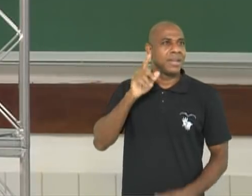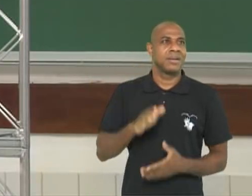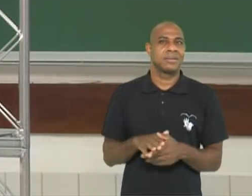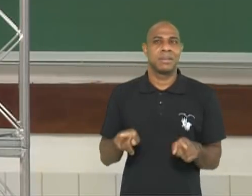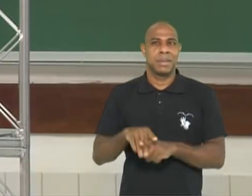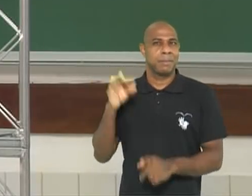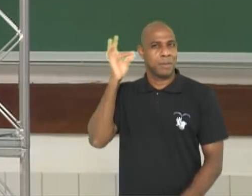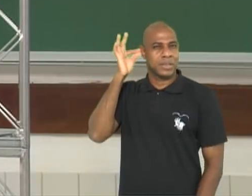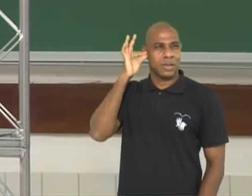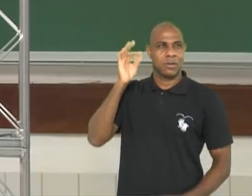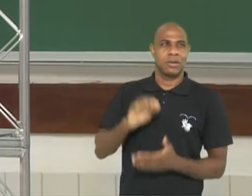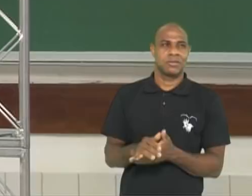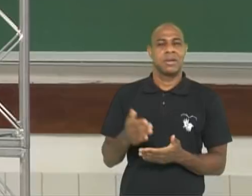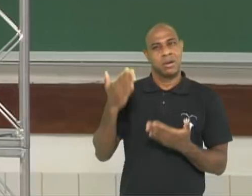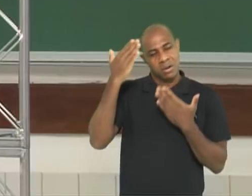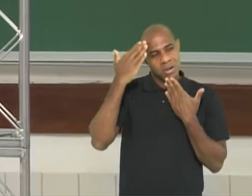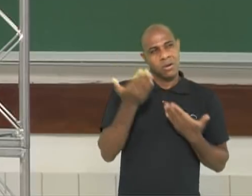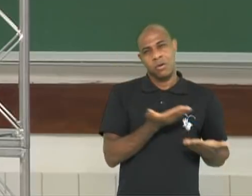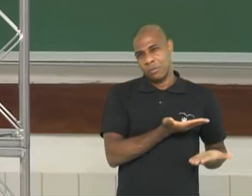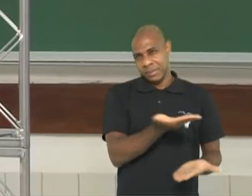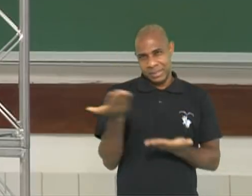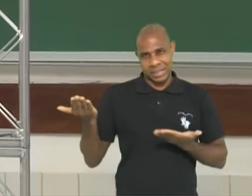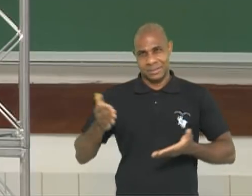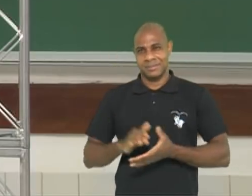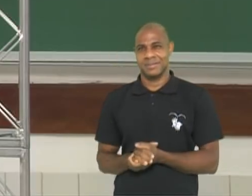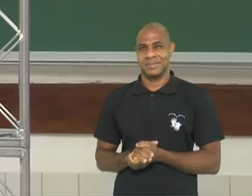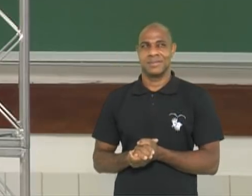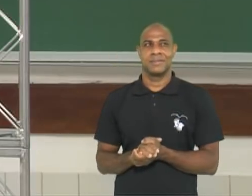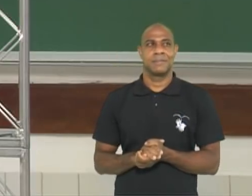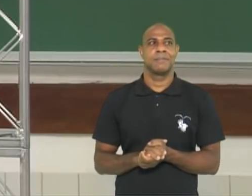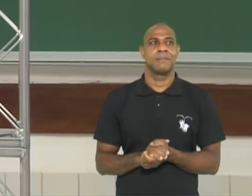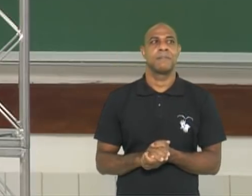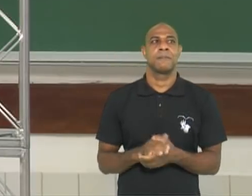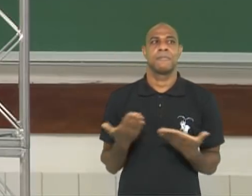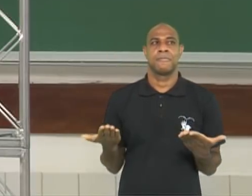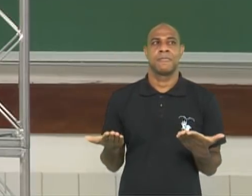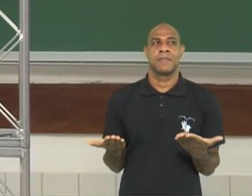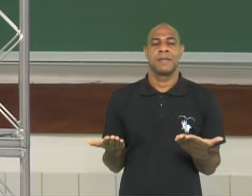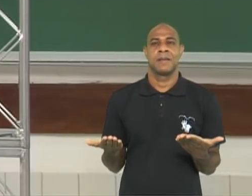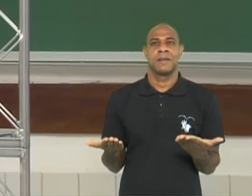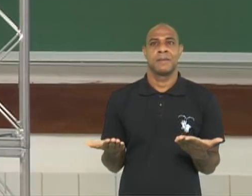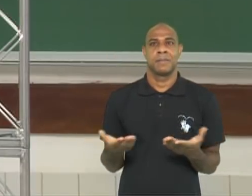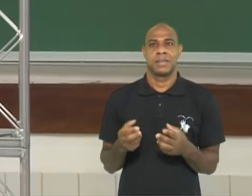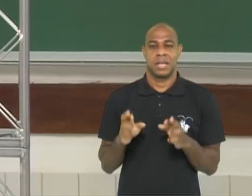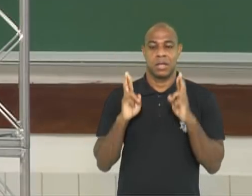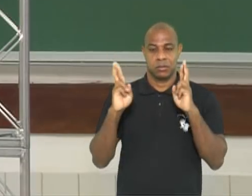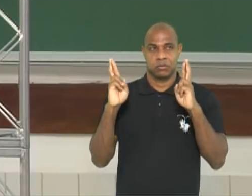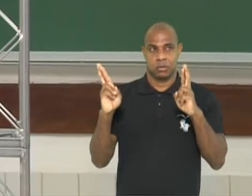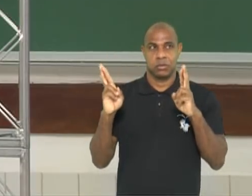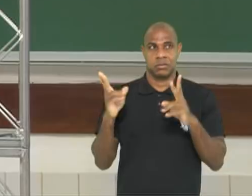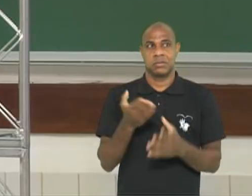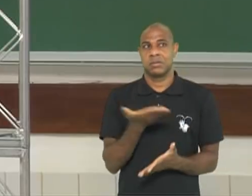Grossa, Curitiba. Muito obrigado a todos vocês que estão junto comigo. Para fechar, para dar sorte aí para esse